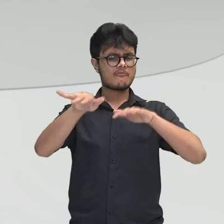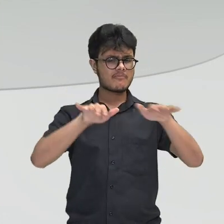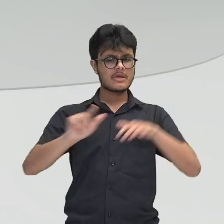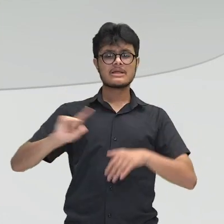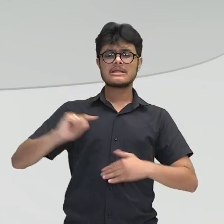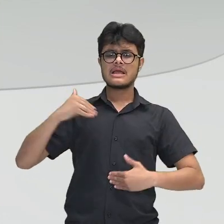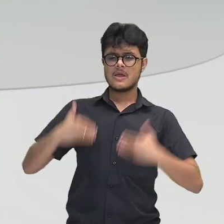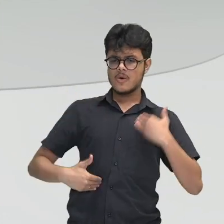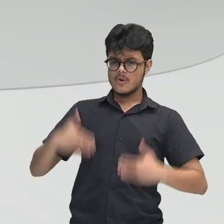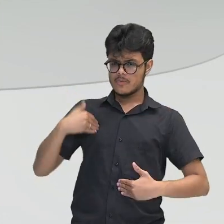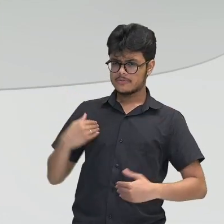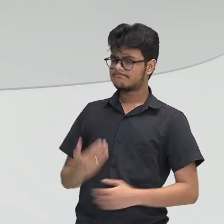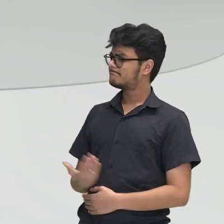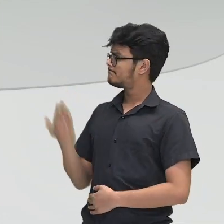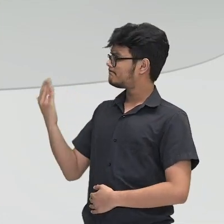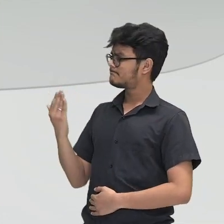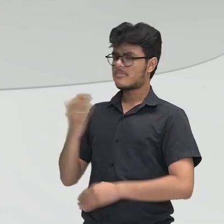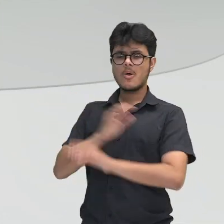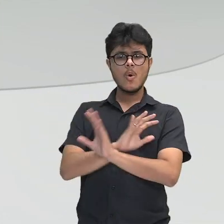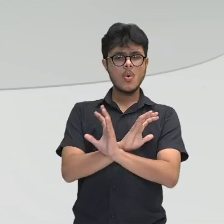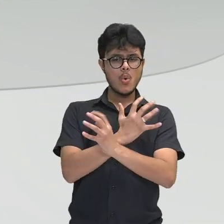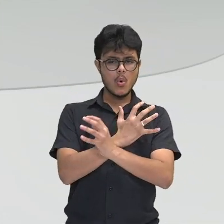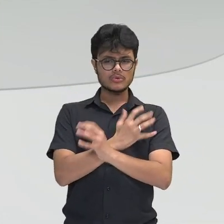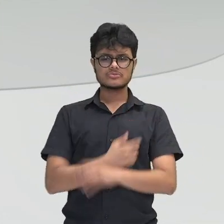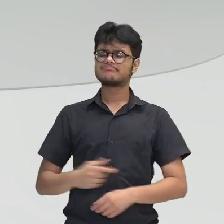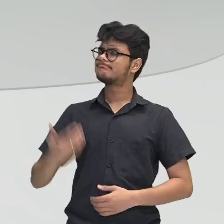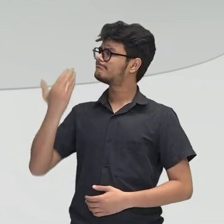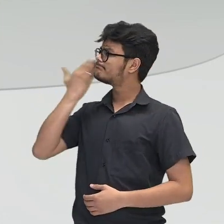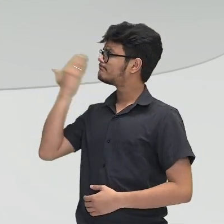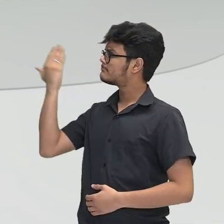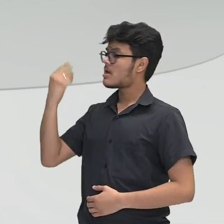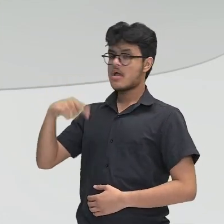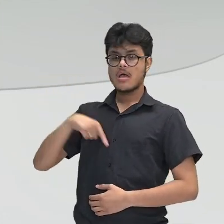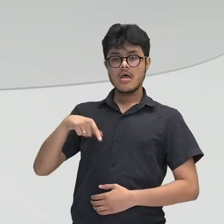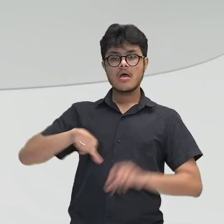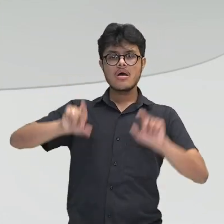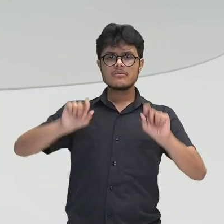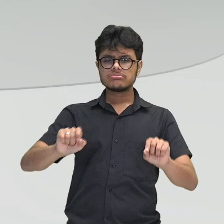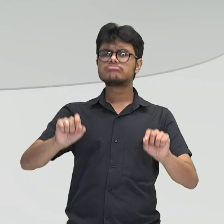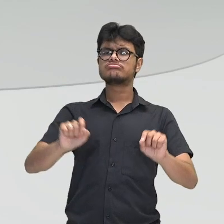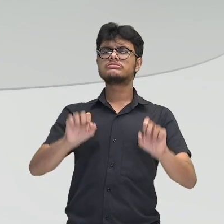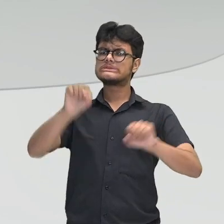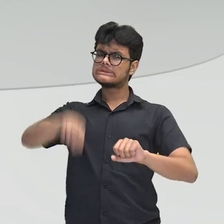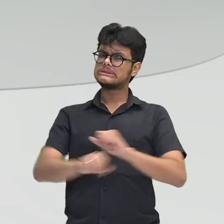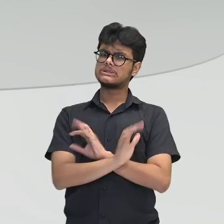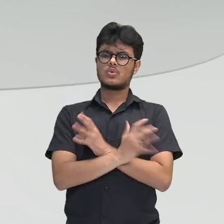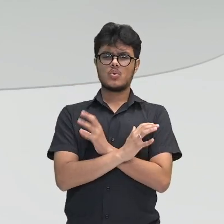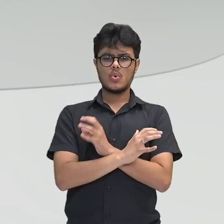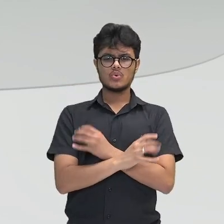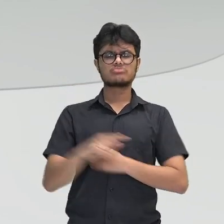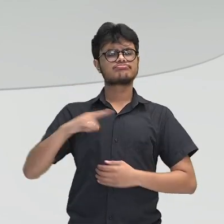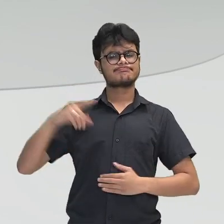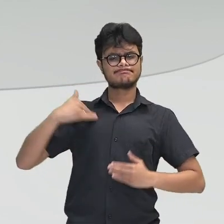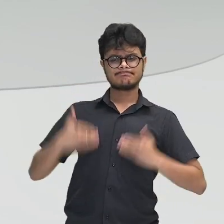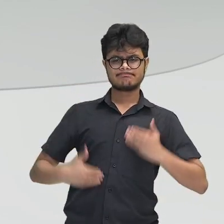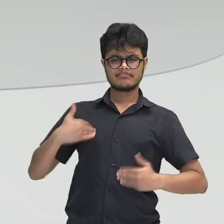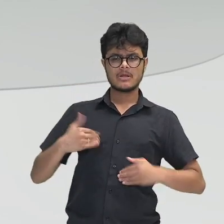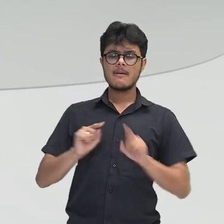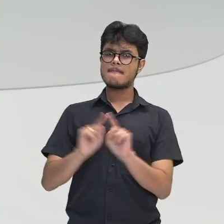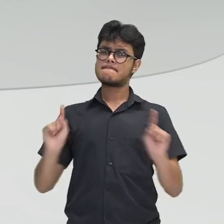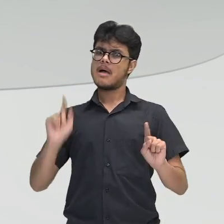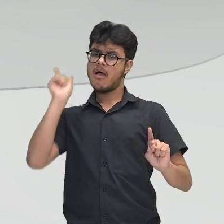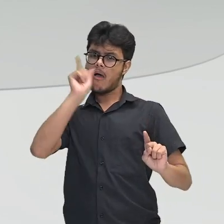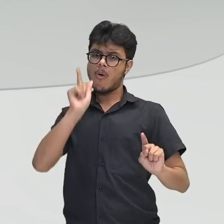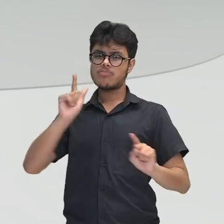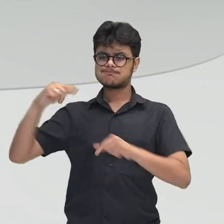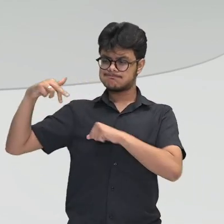o nosso esqueleto, e vocês conseguem observar que o nosso esqueleto é formado pelos nossos ossos, né? Mas para que a gente consiga